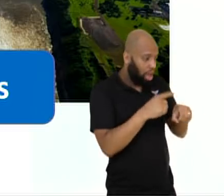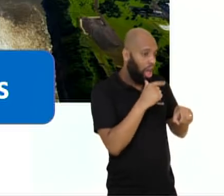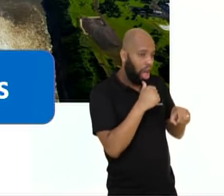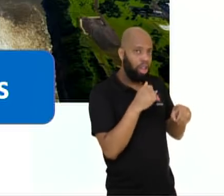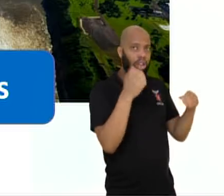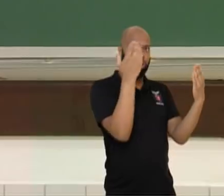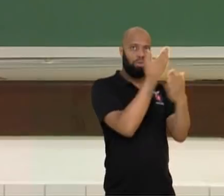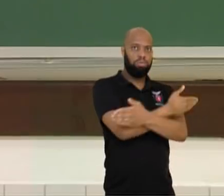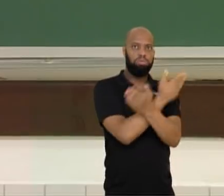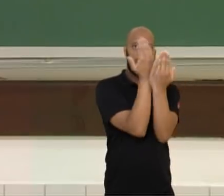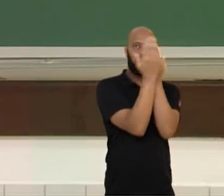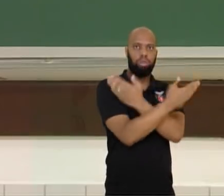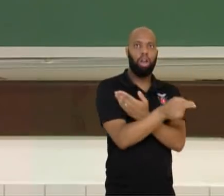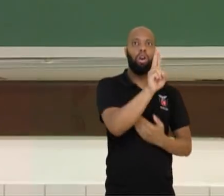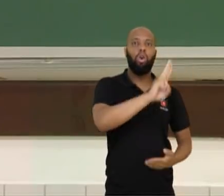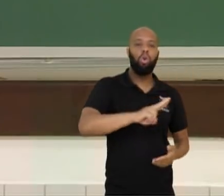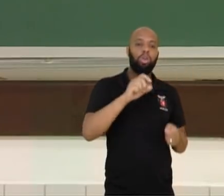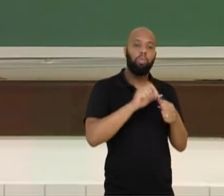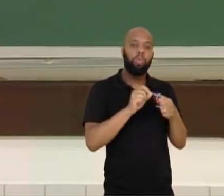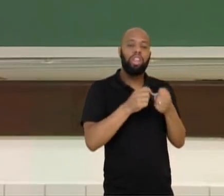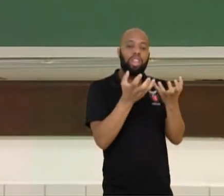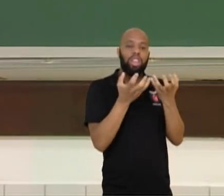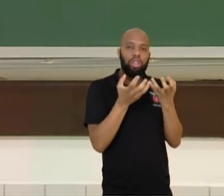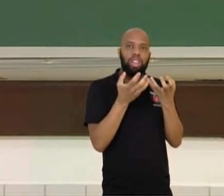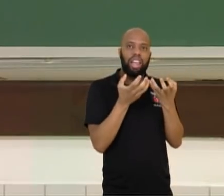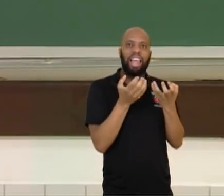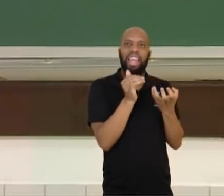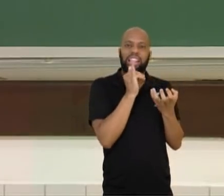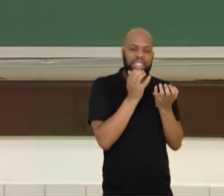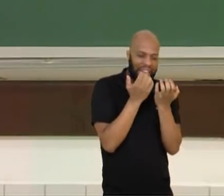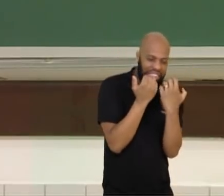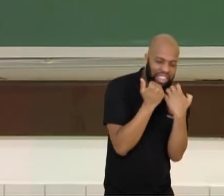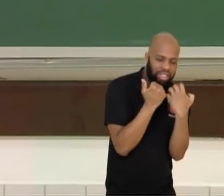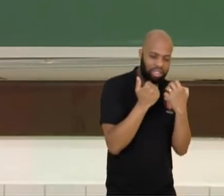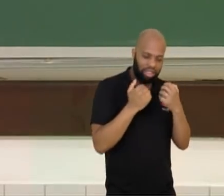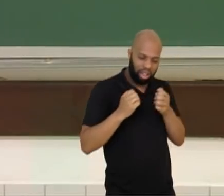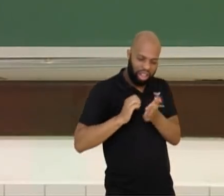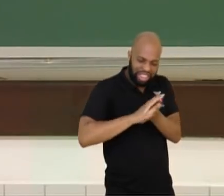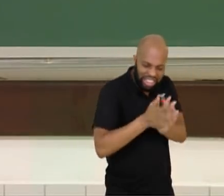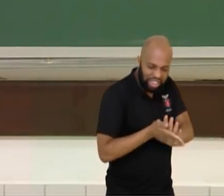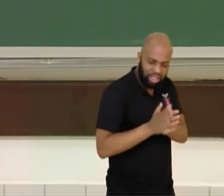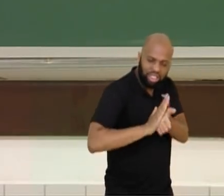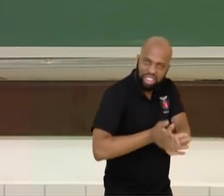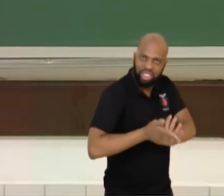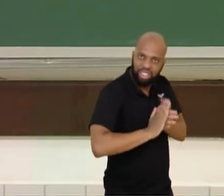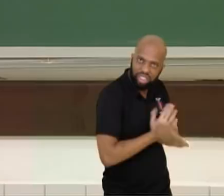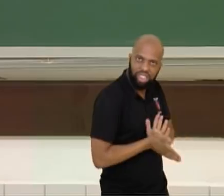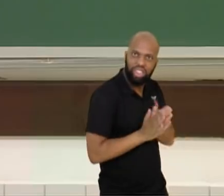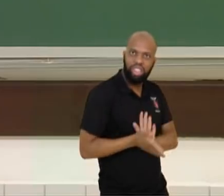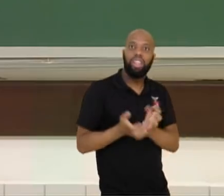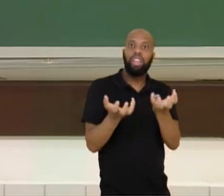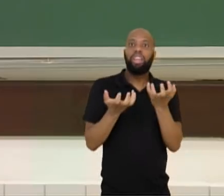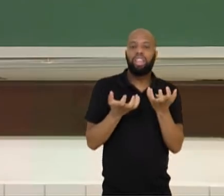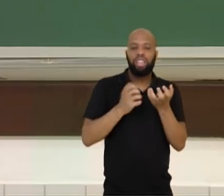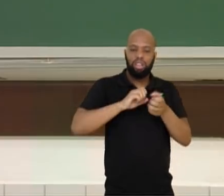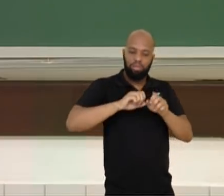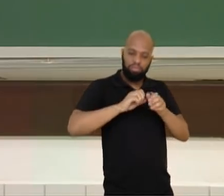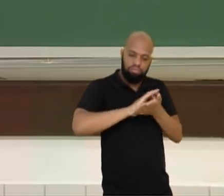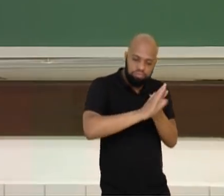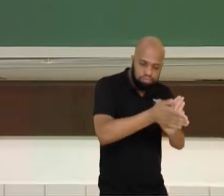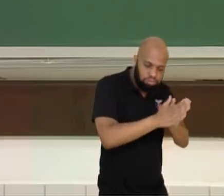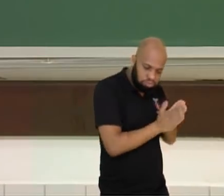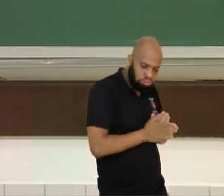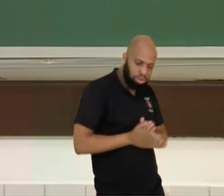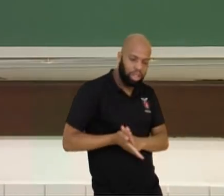água, eles eram utilizados bastante para moer grãos? Então, a intenção era gerar uma energia mecânica para moer o grão.